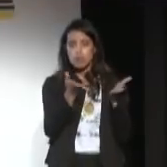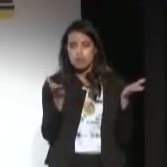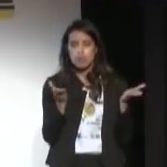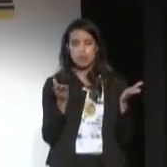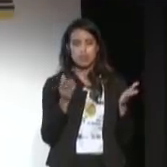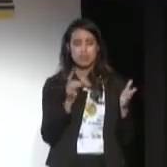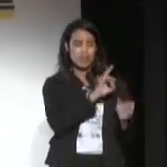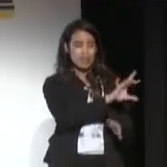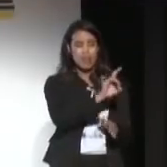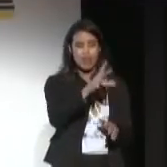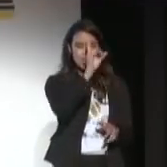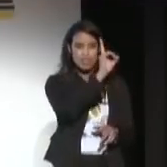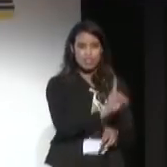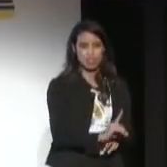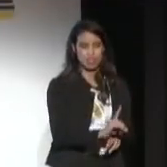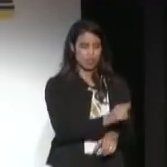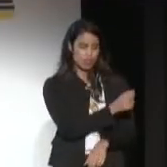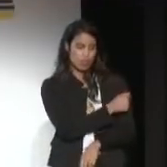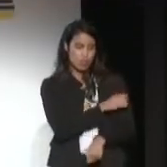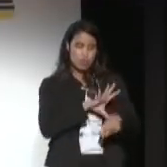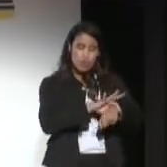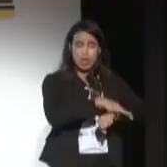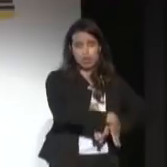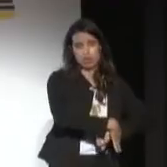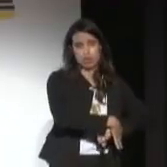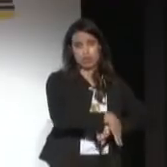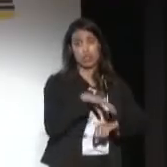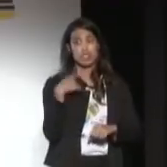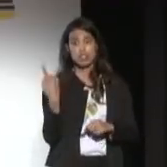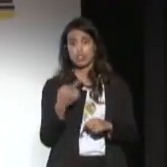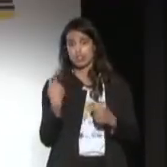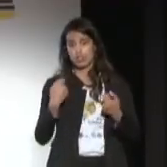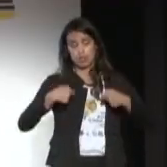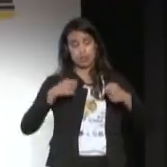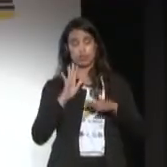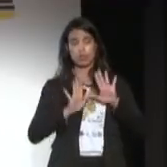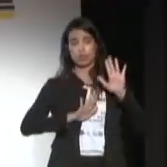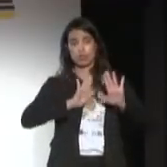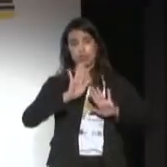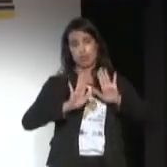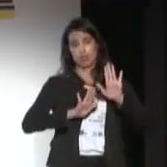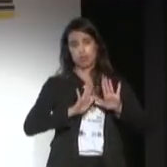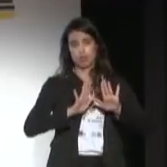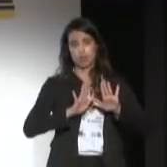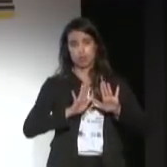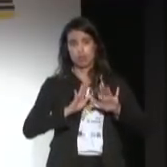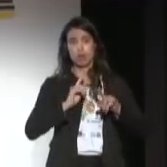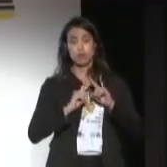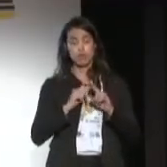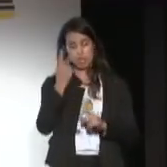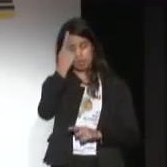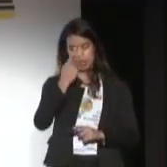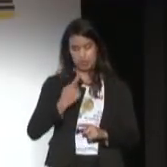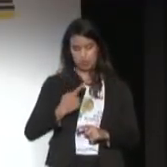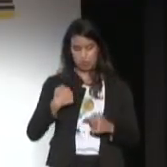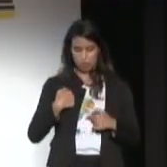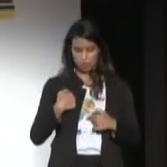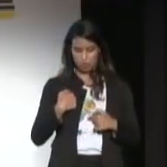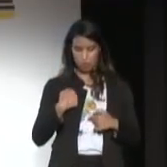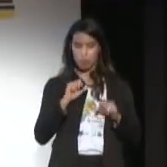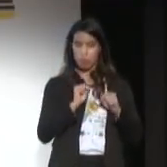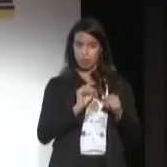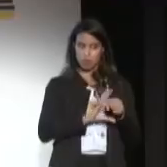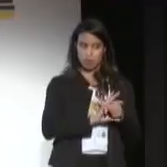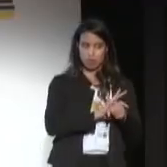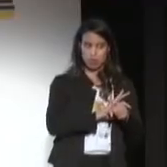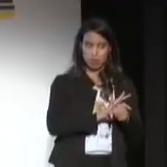E nós estamos aqui para garantir direito de alunos. Entende? E aí precisamos ter muito cuidado para, em nome da autonomia, não estarmos garantindo o direito de